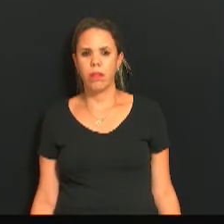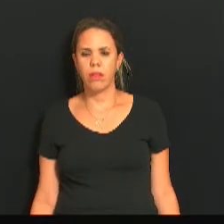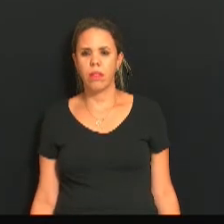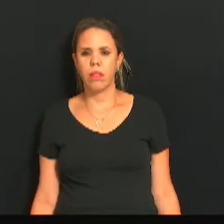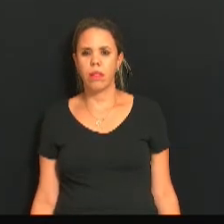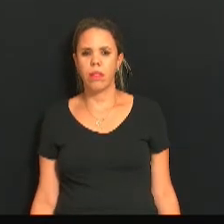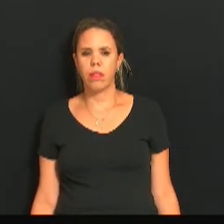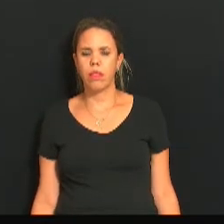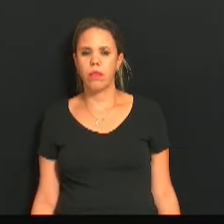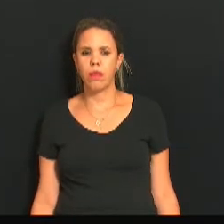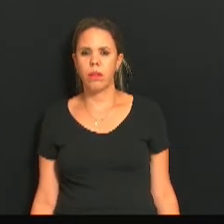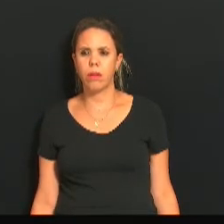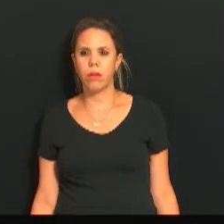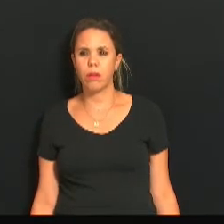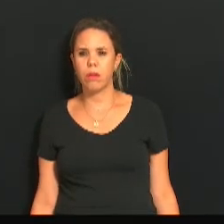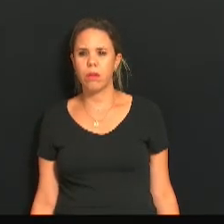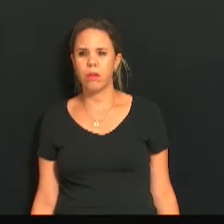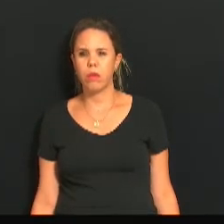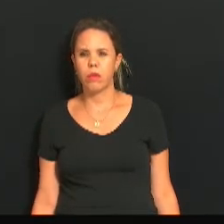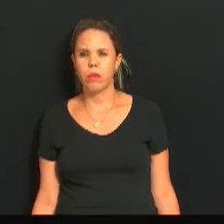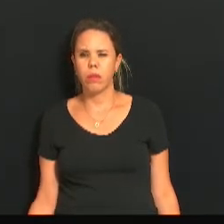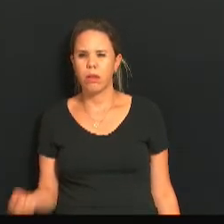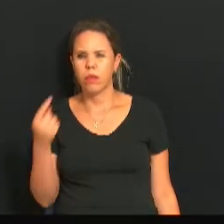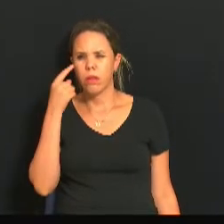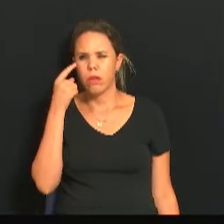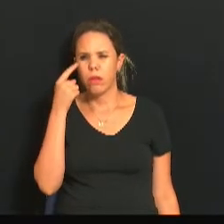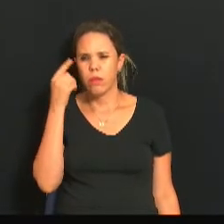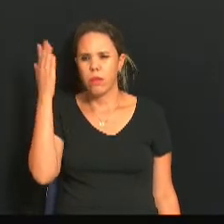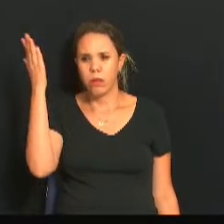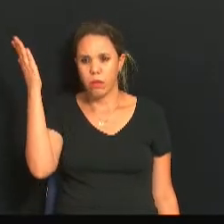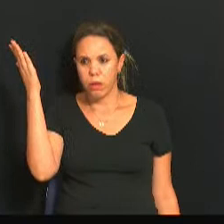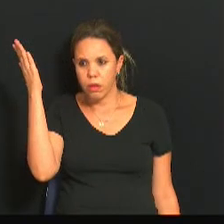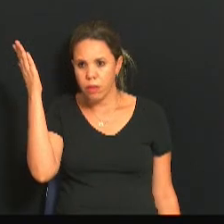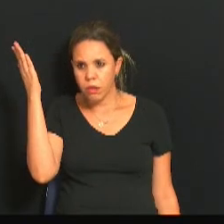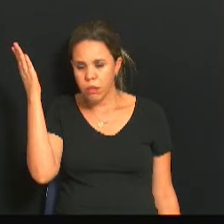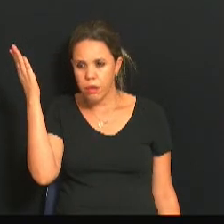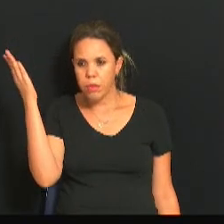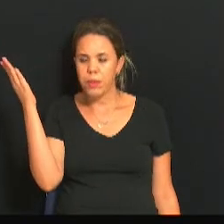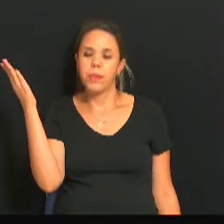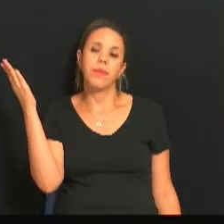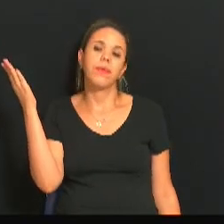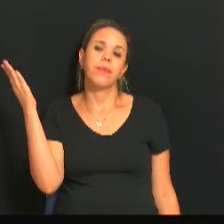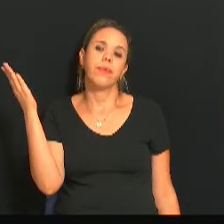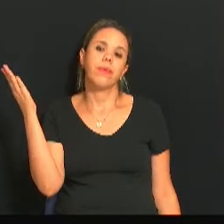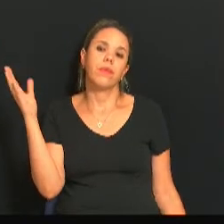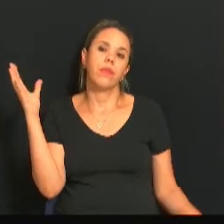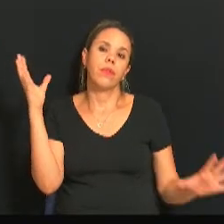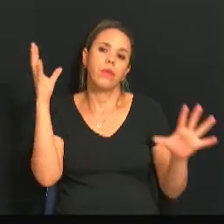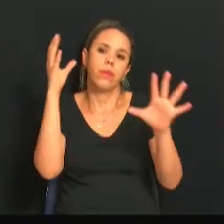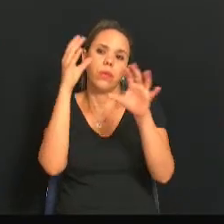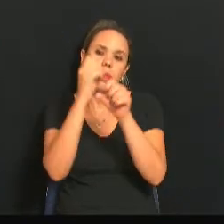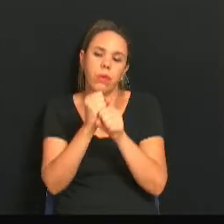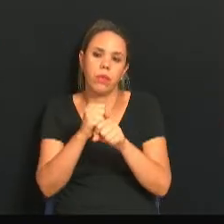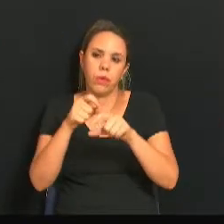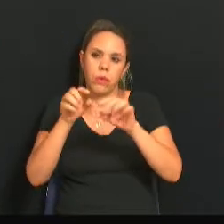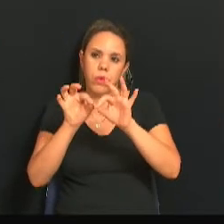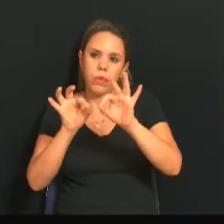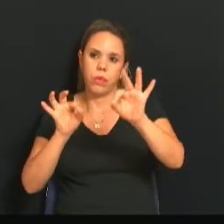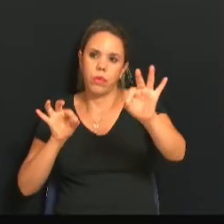o bom é todos estão vendo acompanhado aqui comigo área total dos Passos